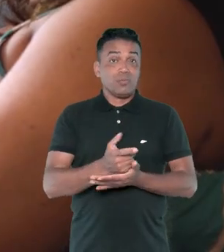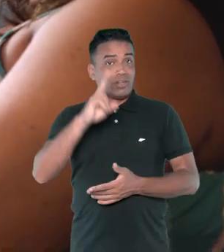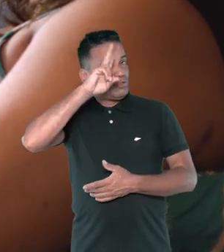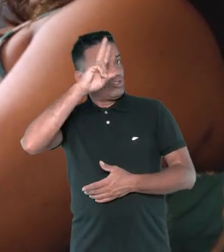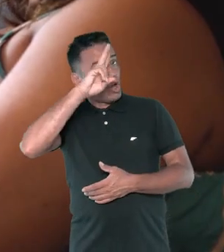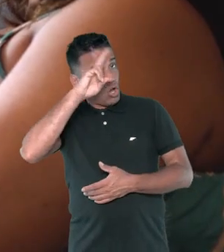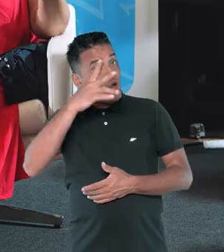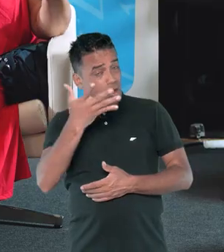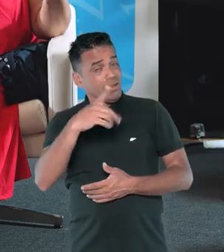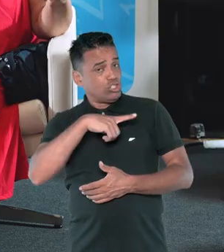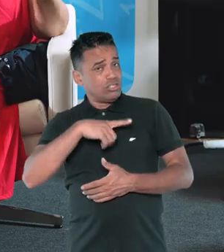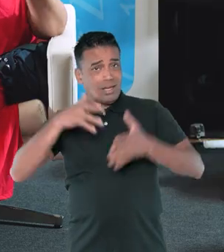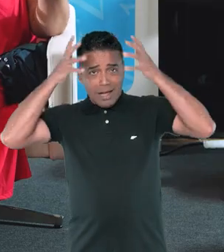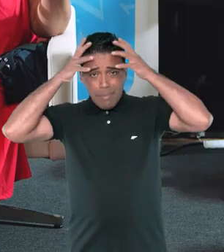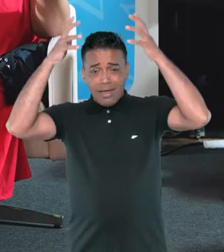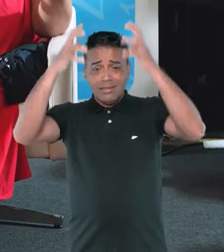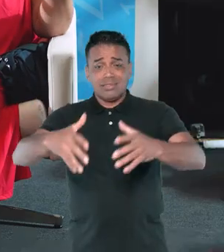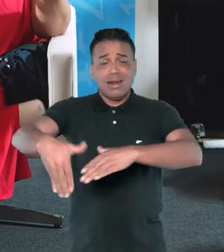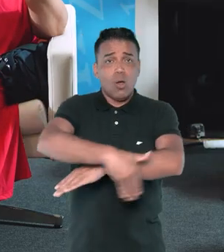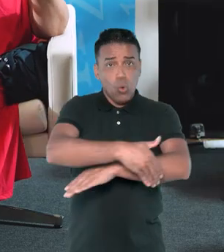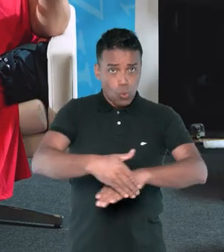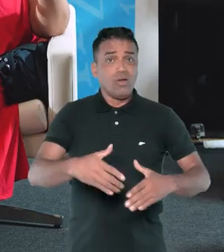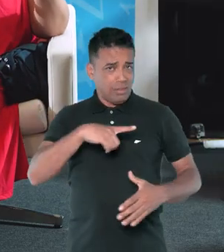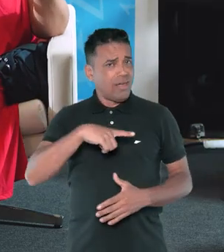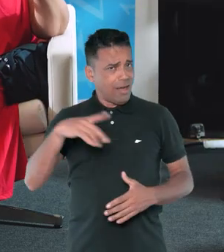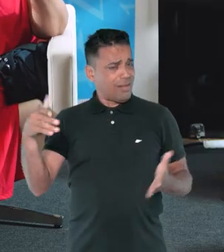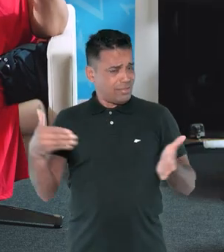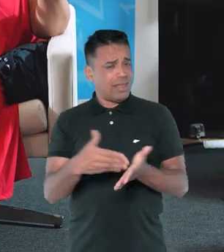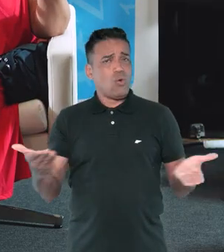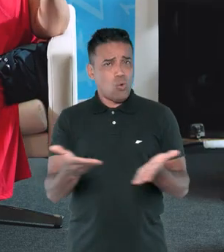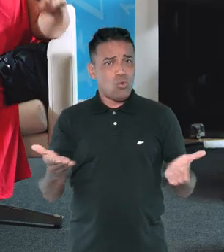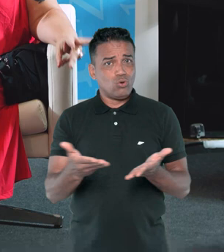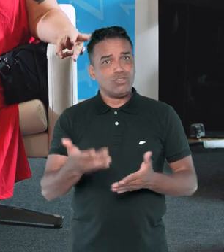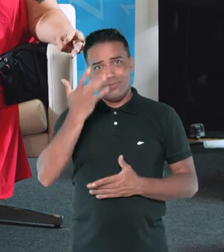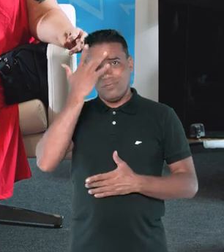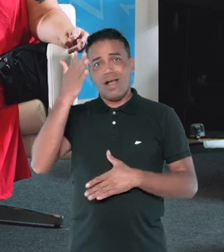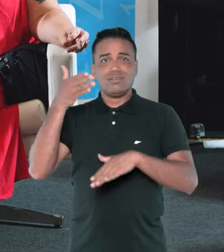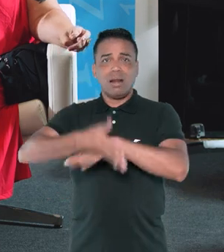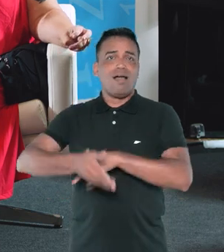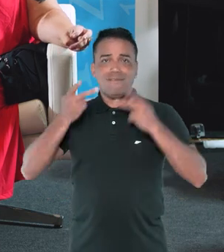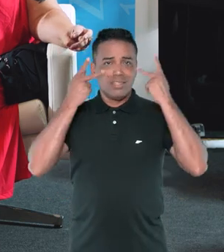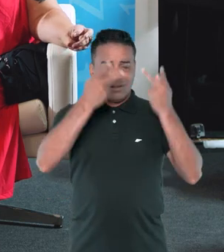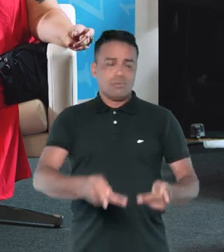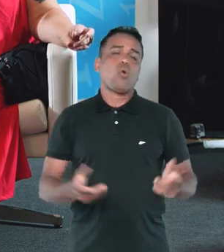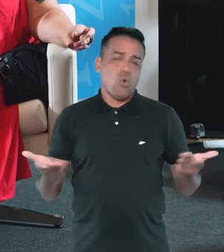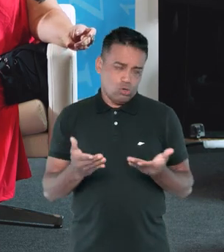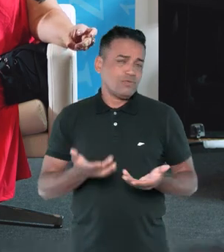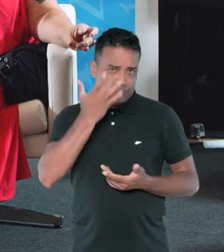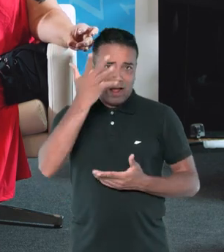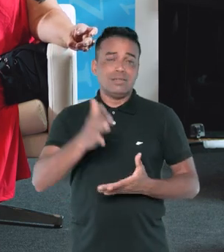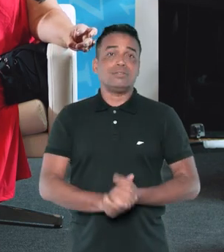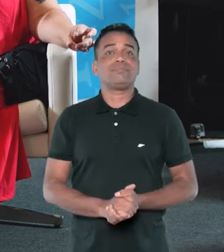era muito boa, a cabeça no meio da rua, está lá até hoje, quem quiser ir para a Caridade, agora está até mais fácil de visitar. E